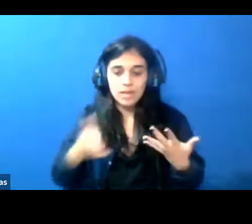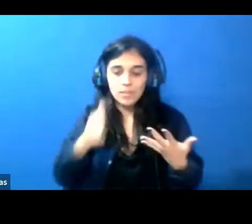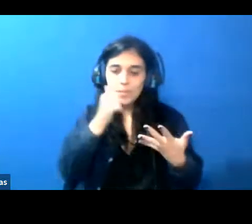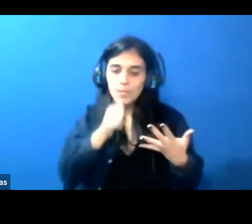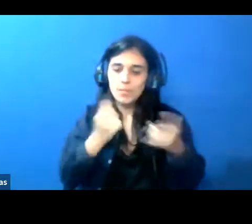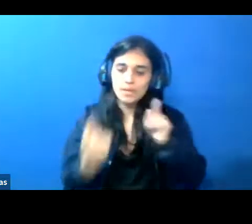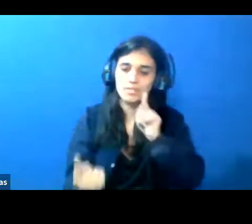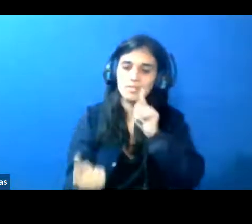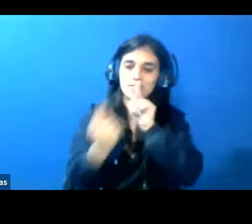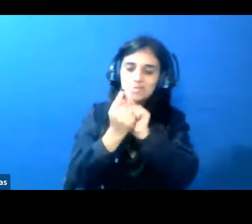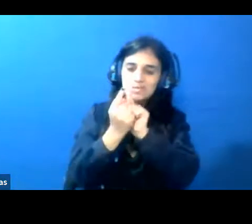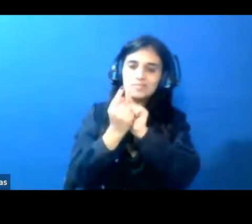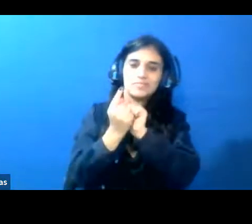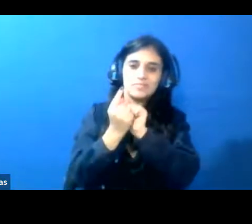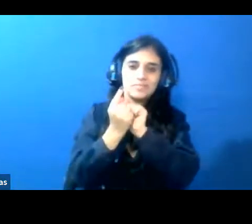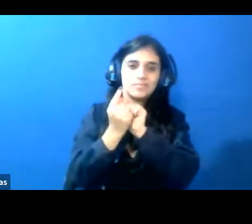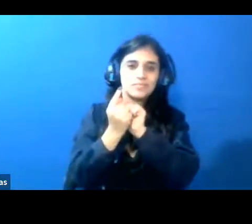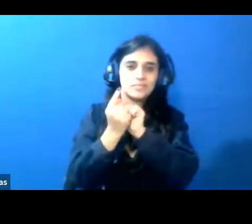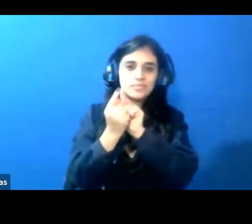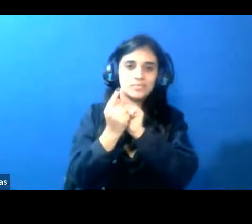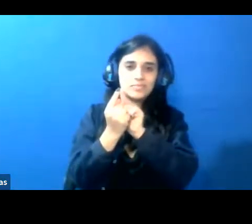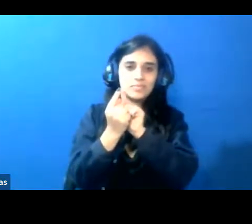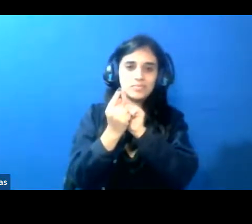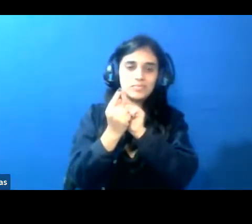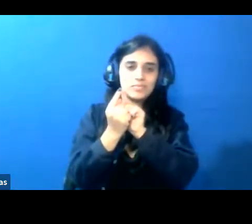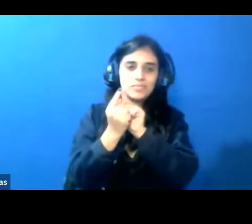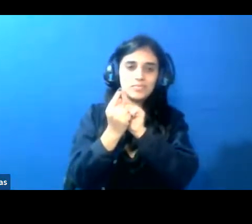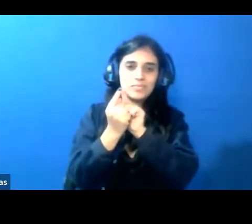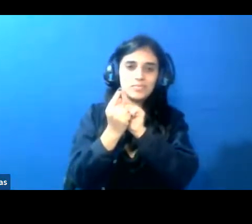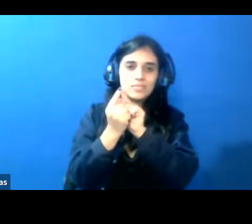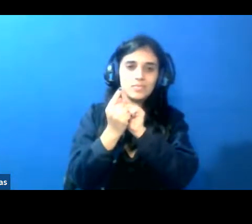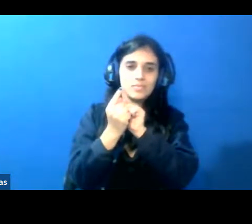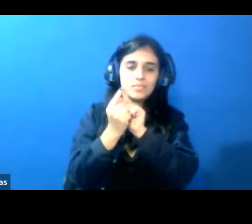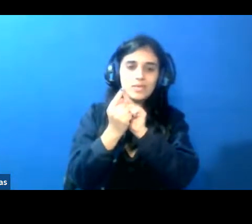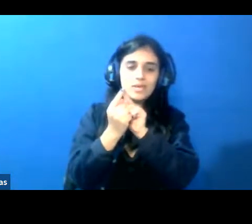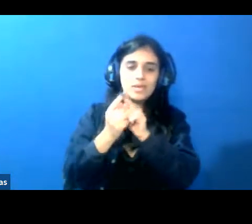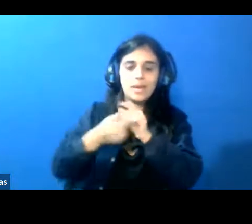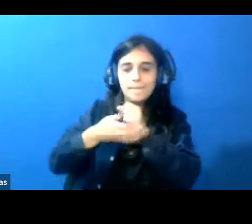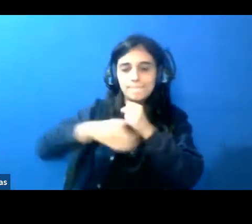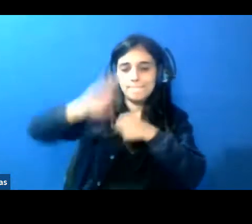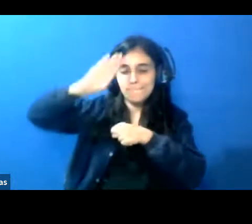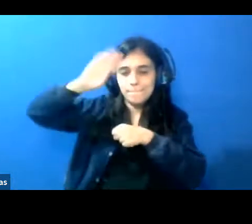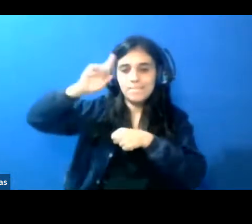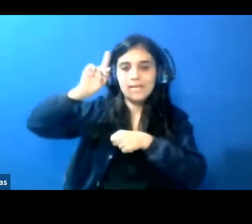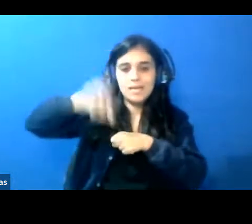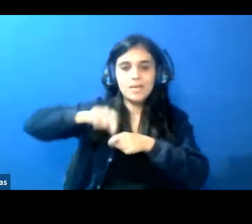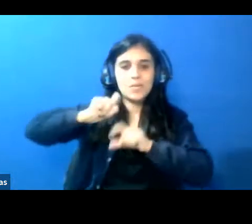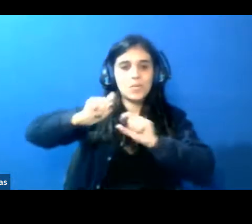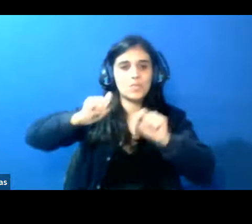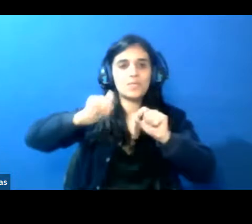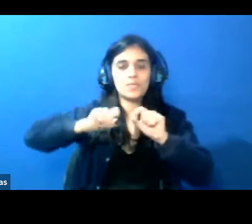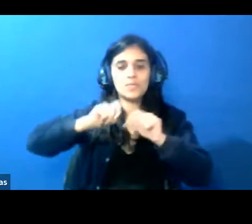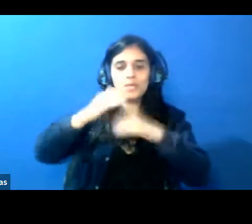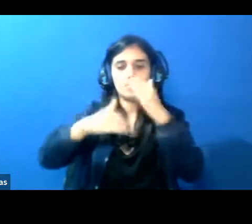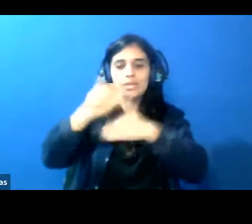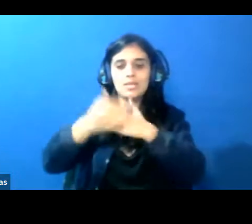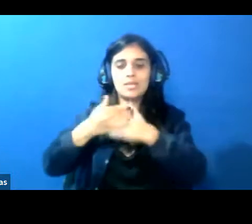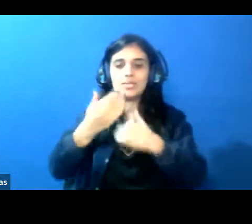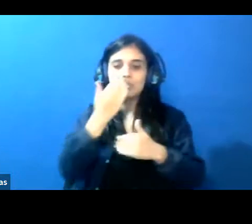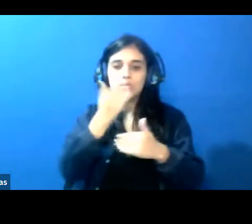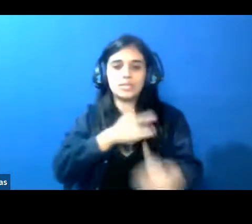a sua tarefa primordial, que é a produção do alimento